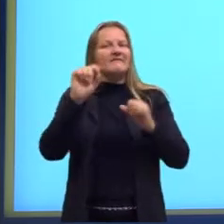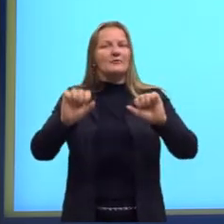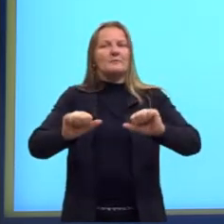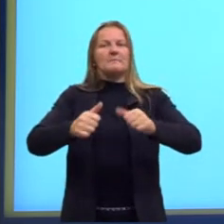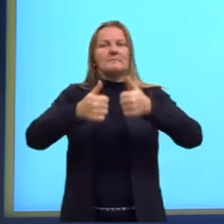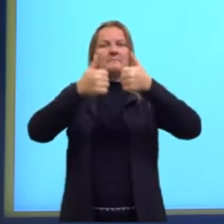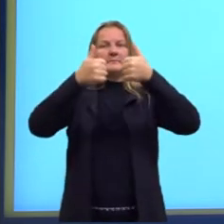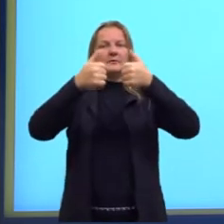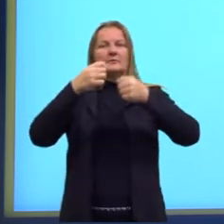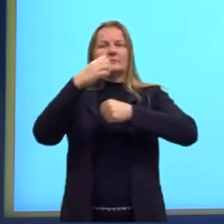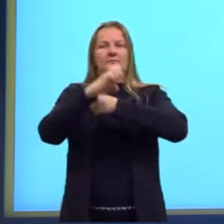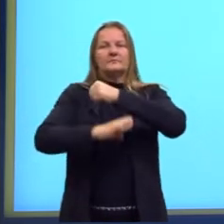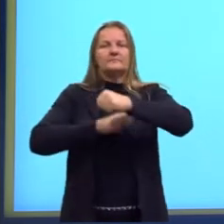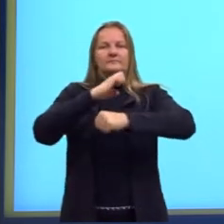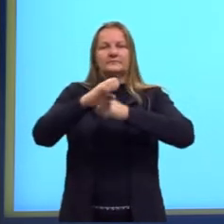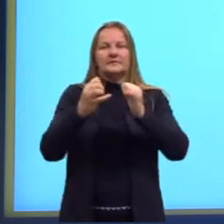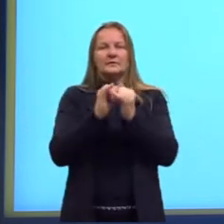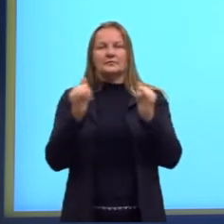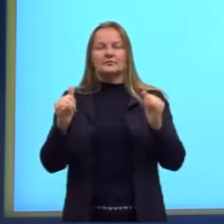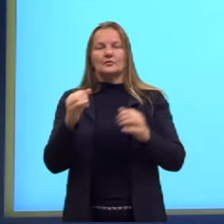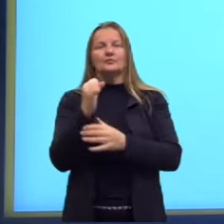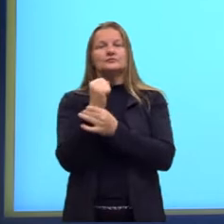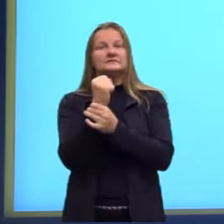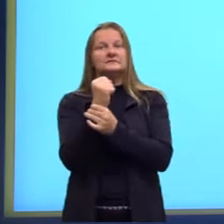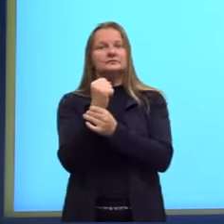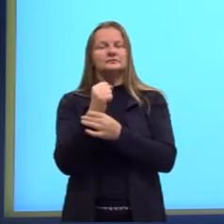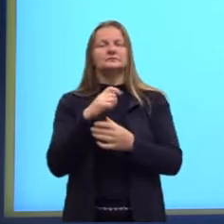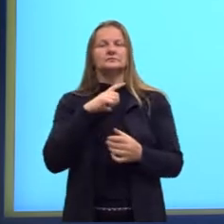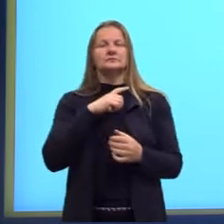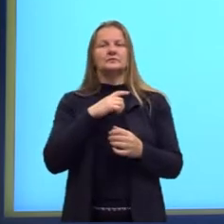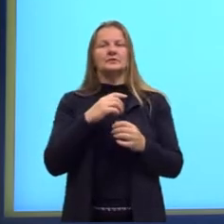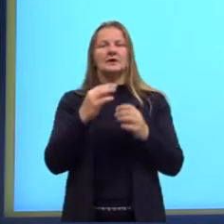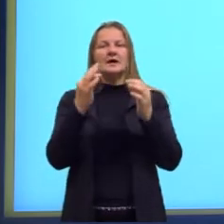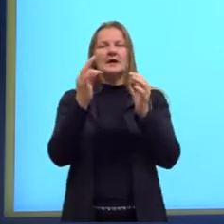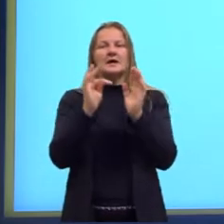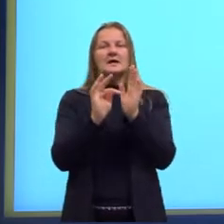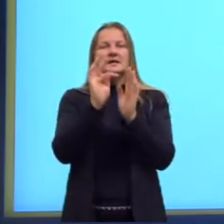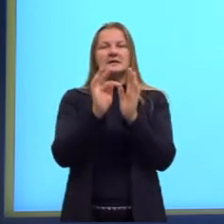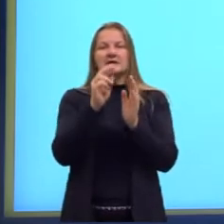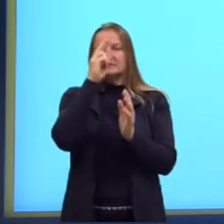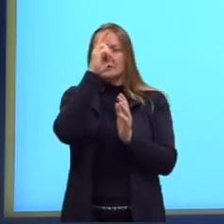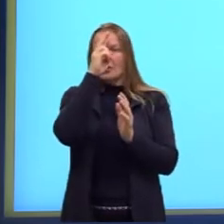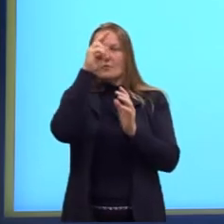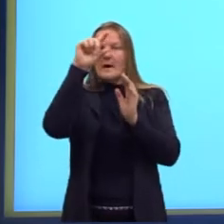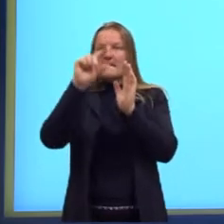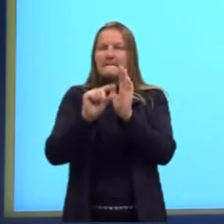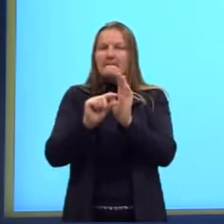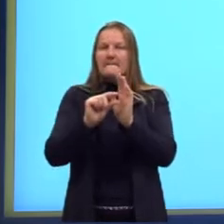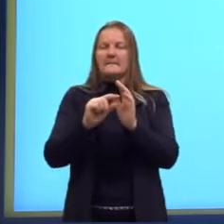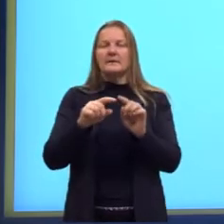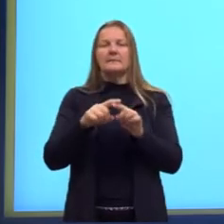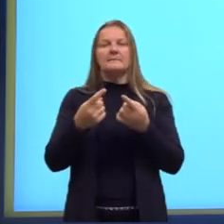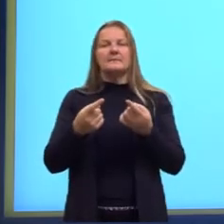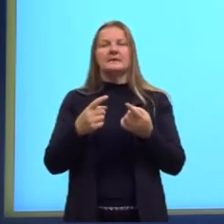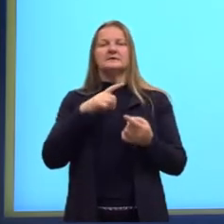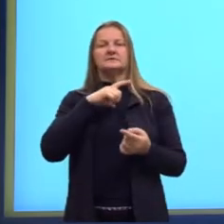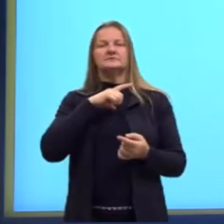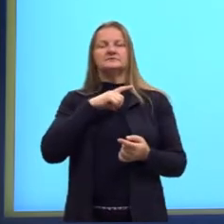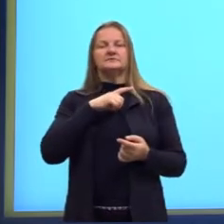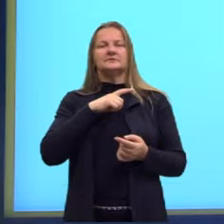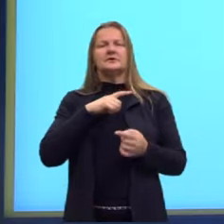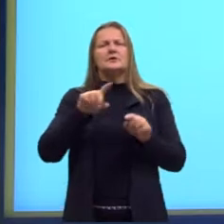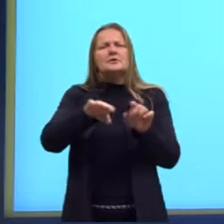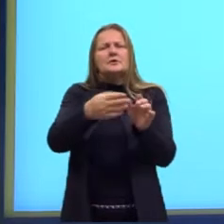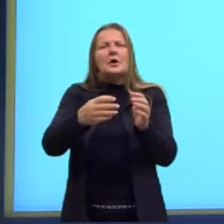distribuição elétrica porque ela é mais segura as tensões são mais baixas tá então mas havia né um